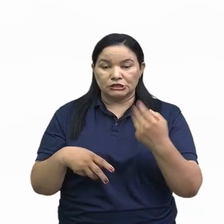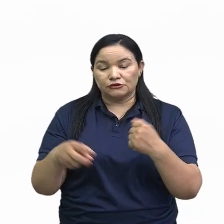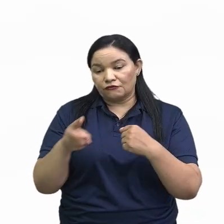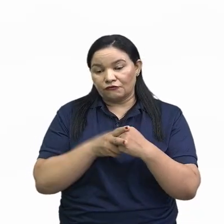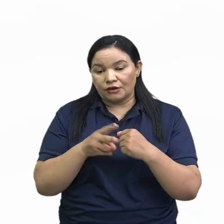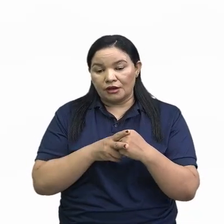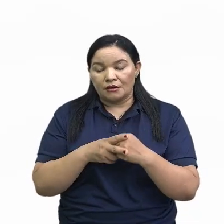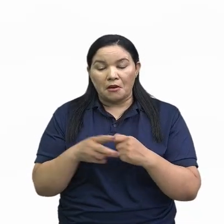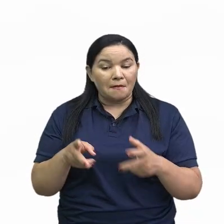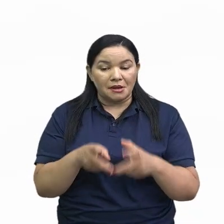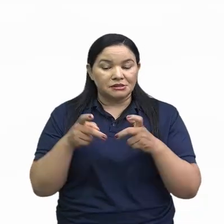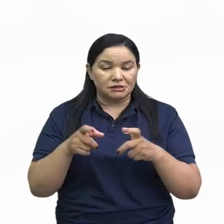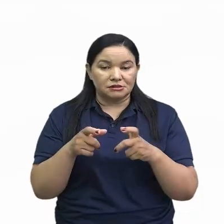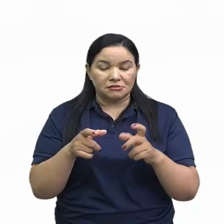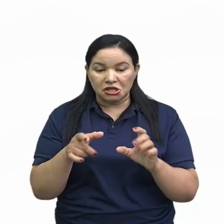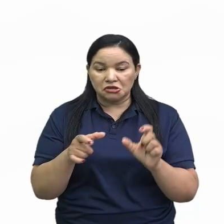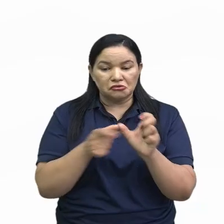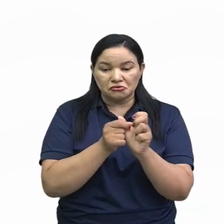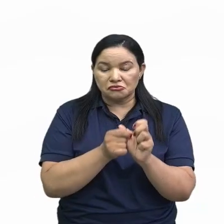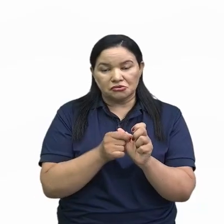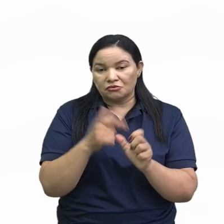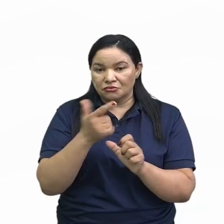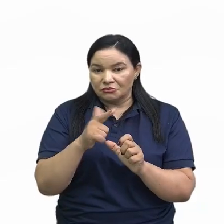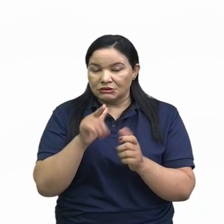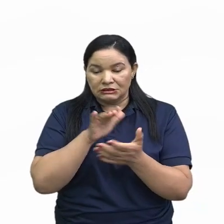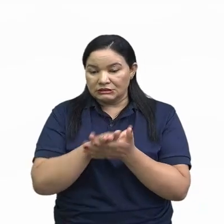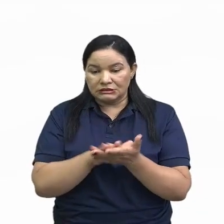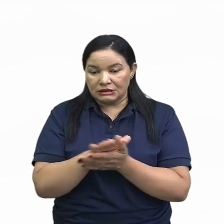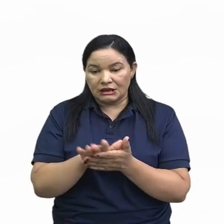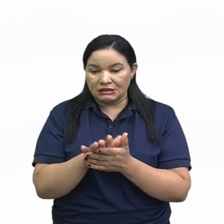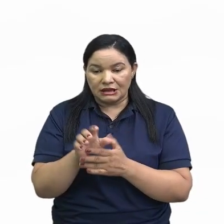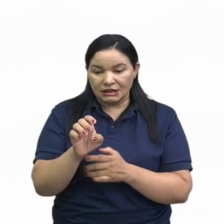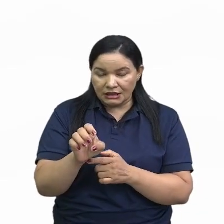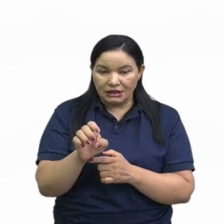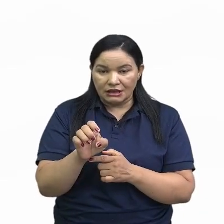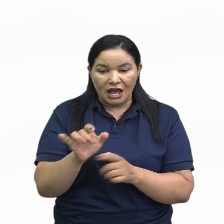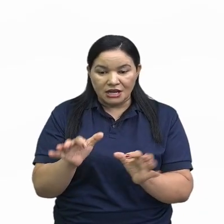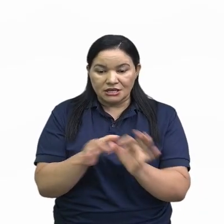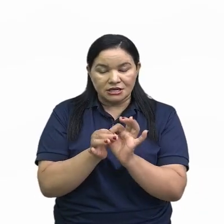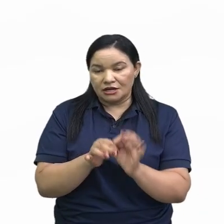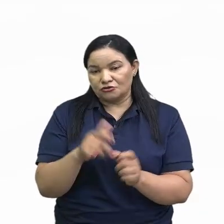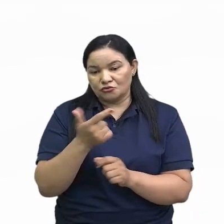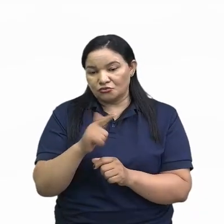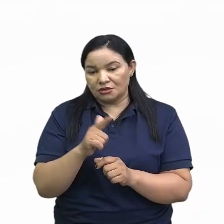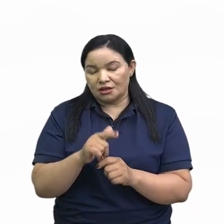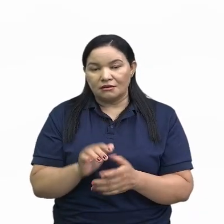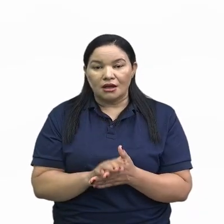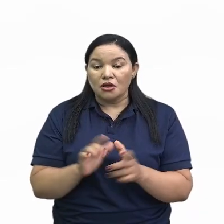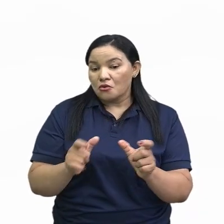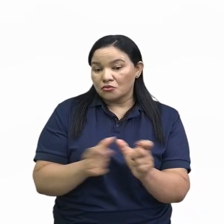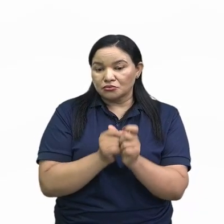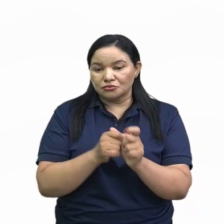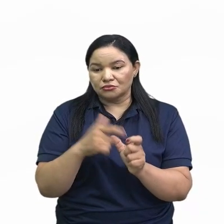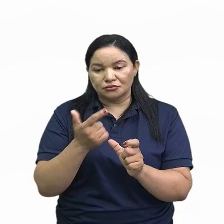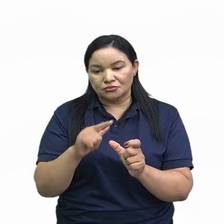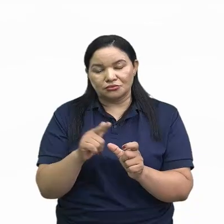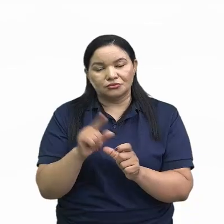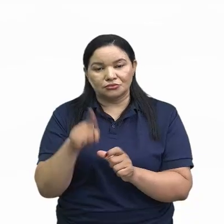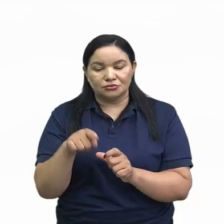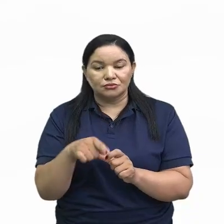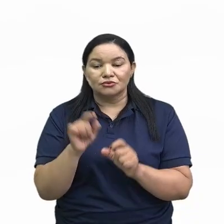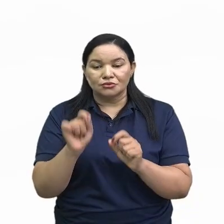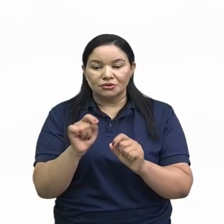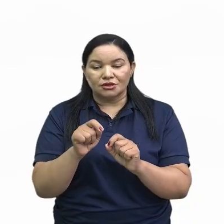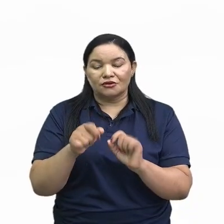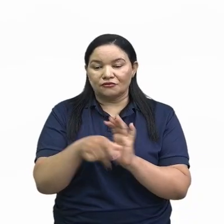e percebo que eu não tenho nenhuma conjunção, como a conjunção e, ligando essas orações, ok? Então, como não tem conjunção, é a